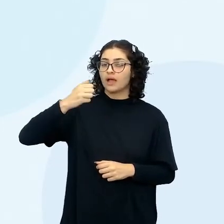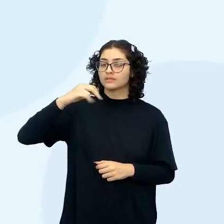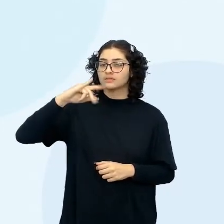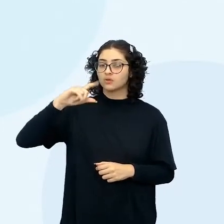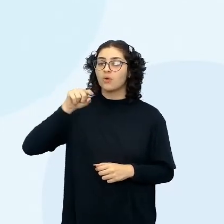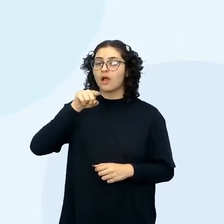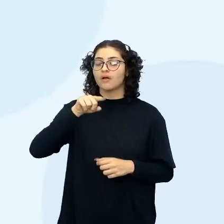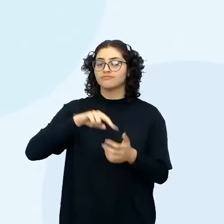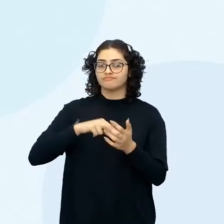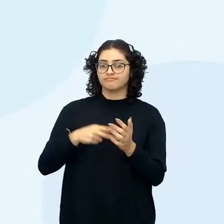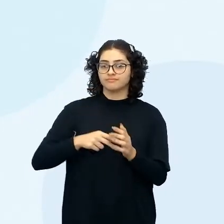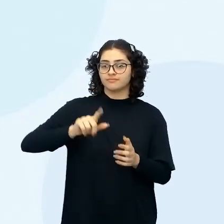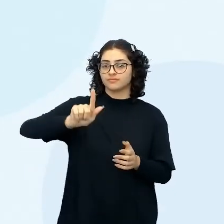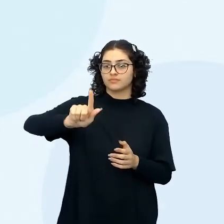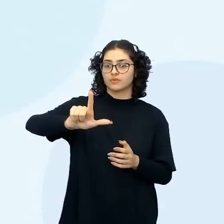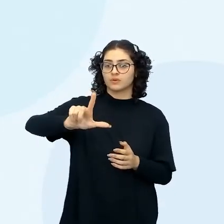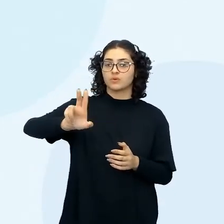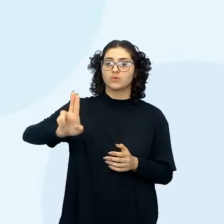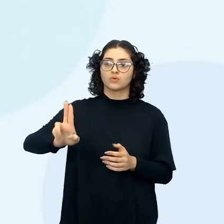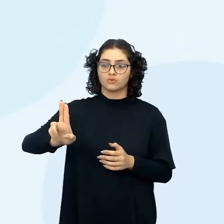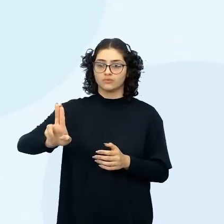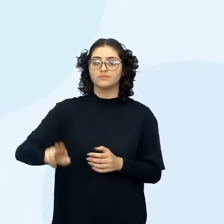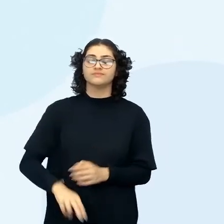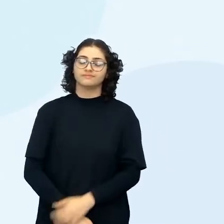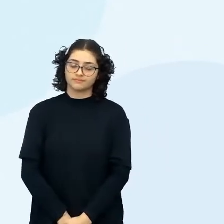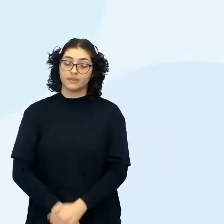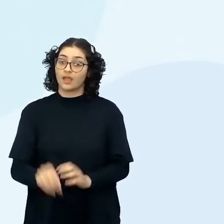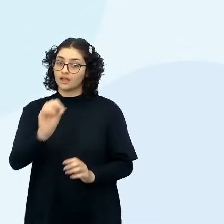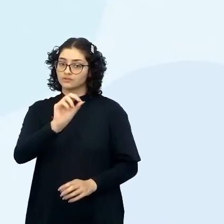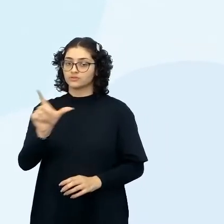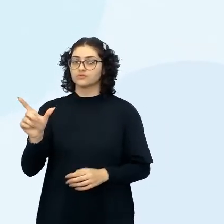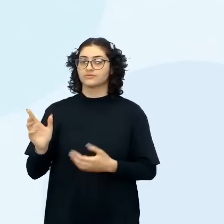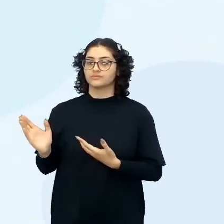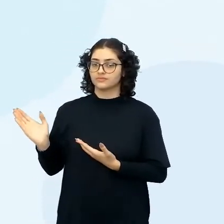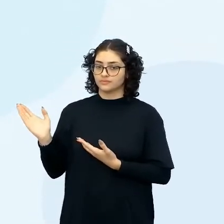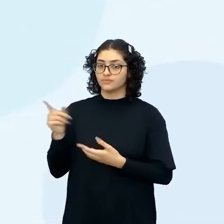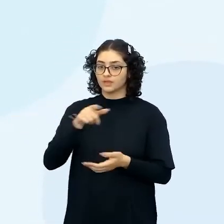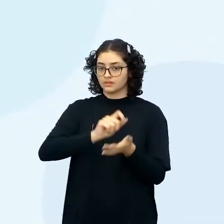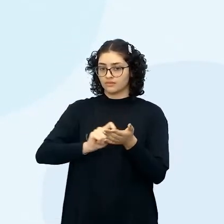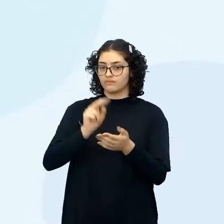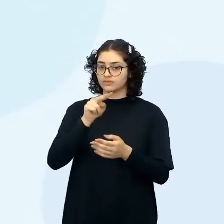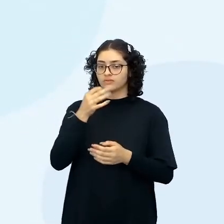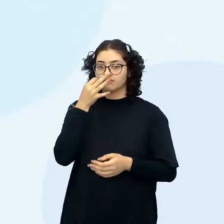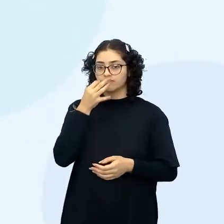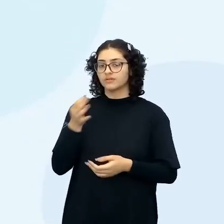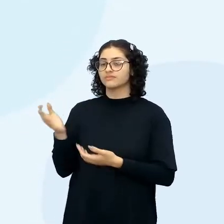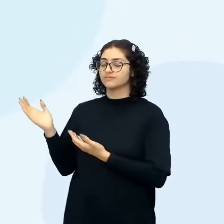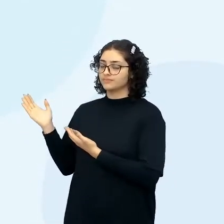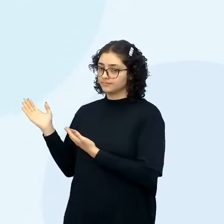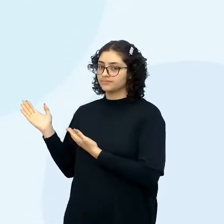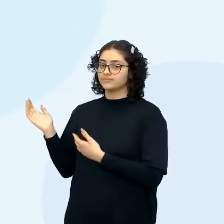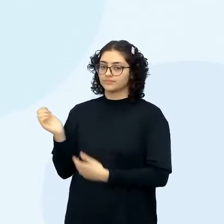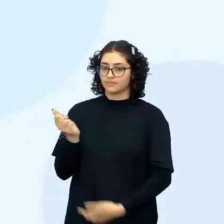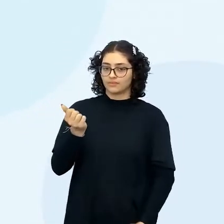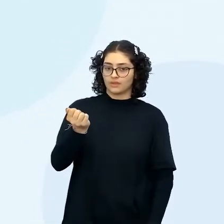aqui em azul é um aminoácido, né? Vou escrever aqui para vocês, olha, que é um